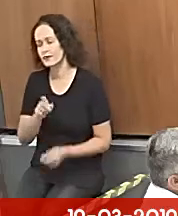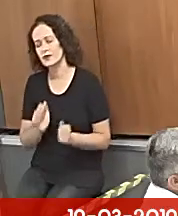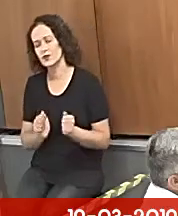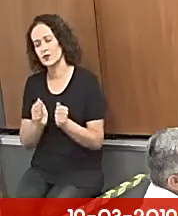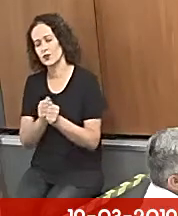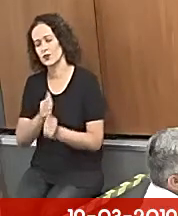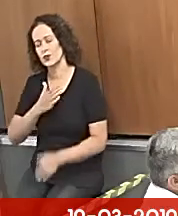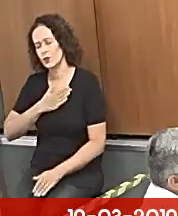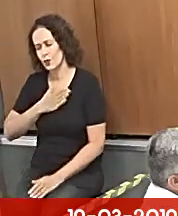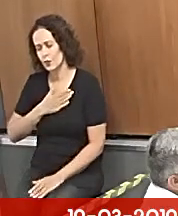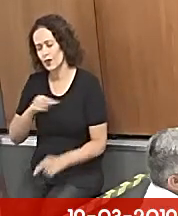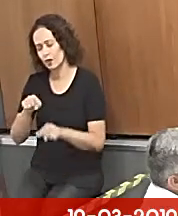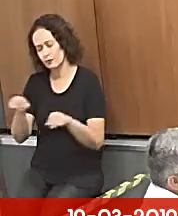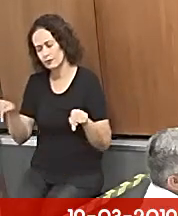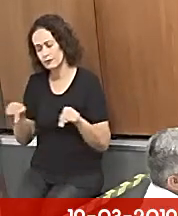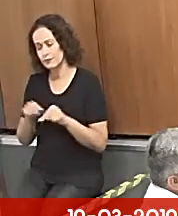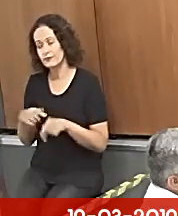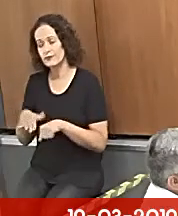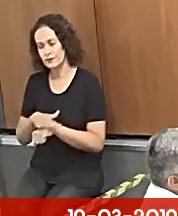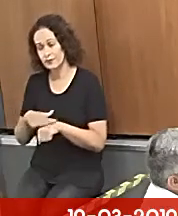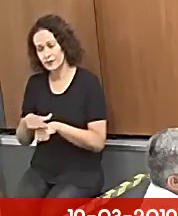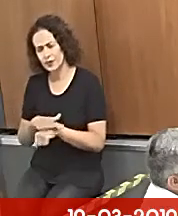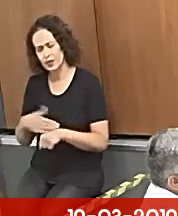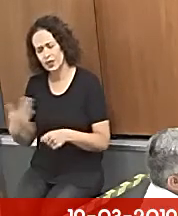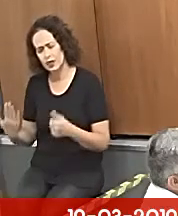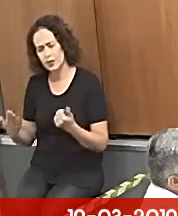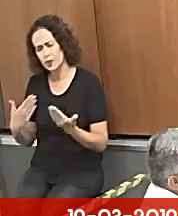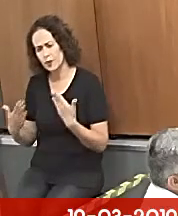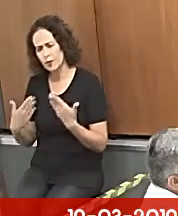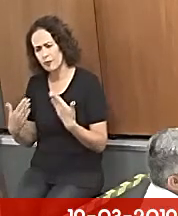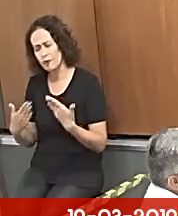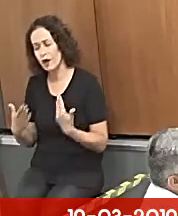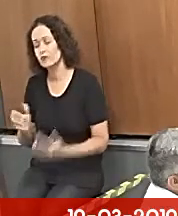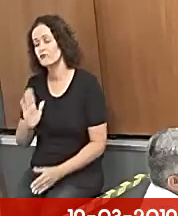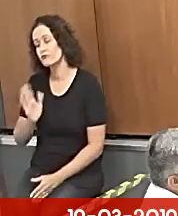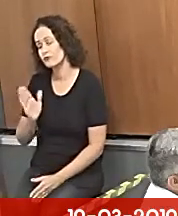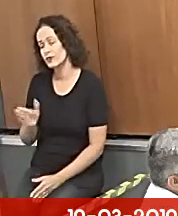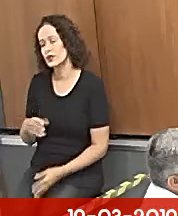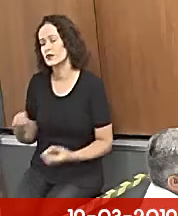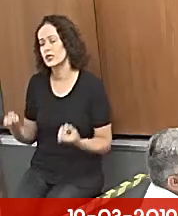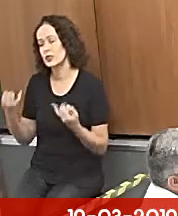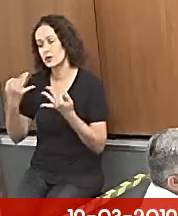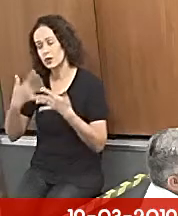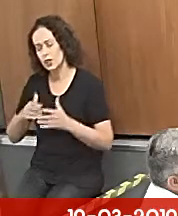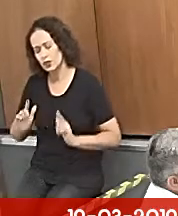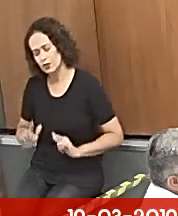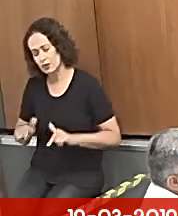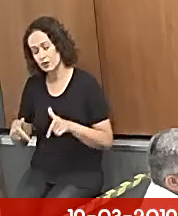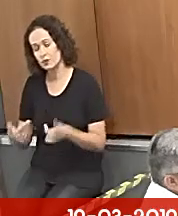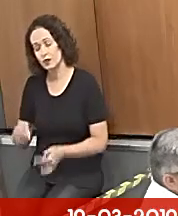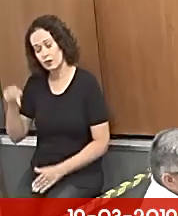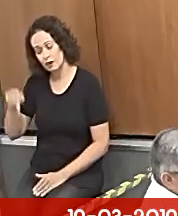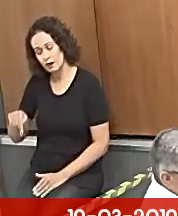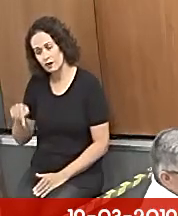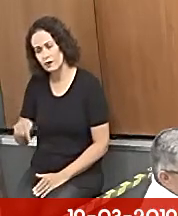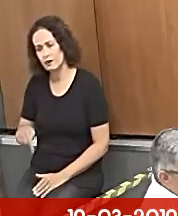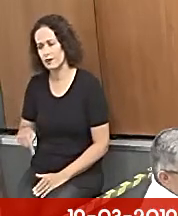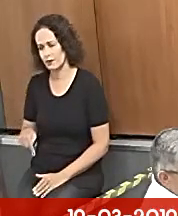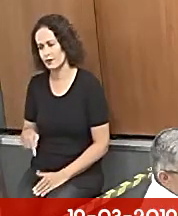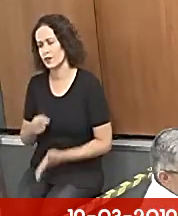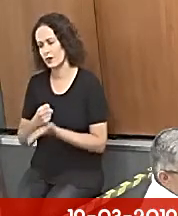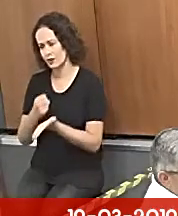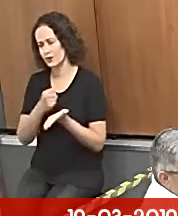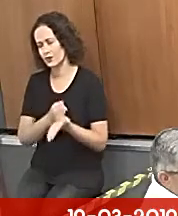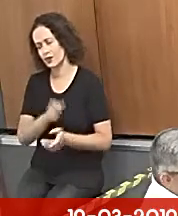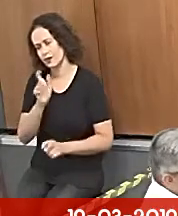já no meu gabinete conversamos e diz pra ele do empenho que será feita aqui nessa comissão para a defesa das pessoas